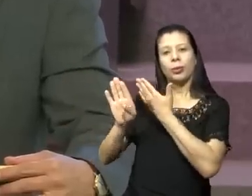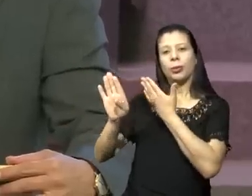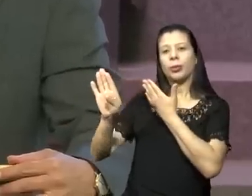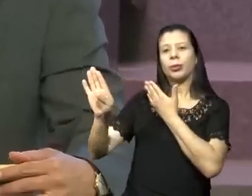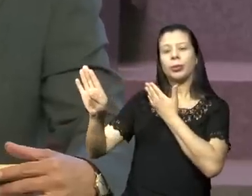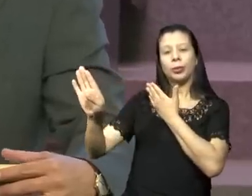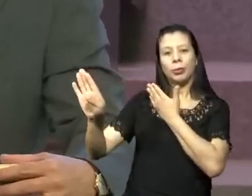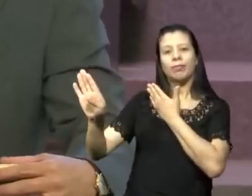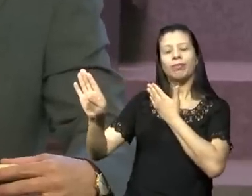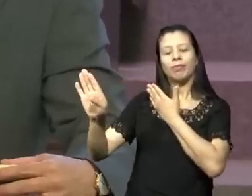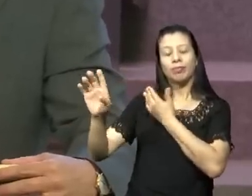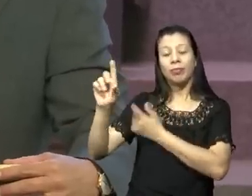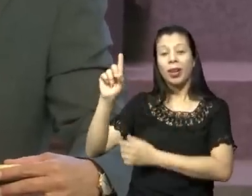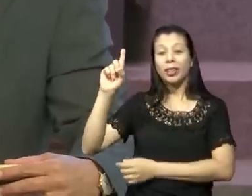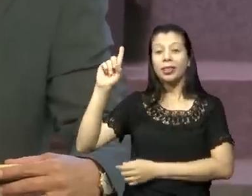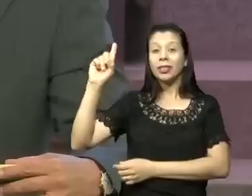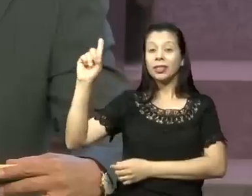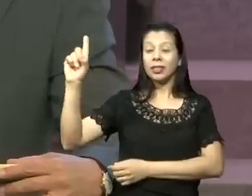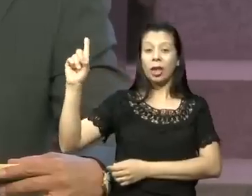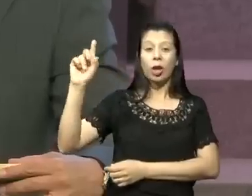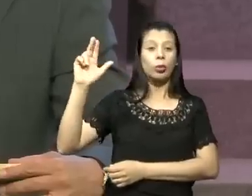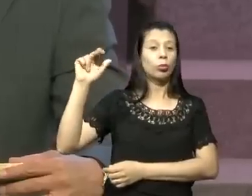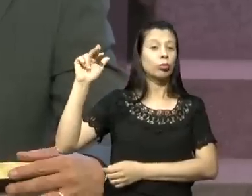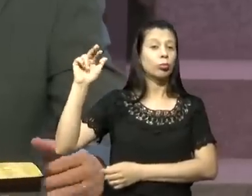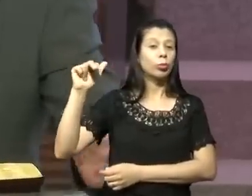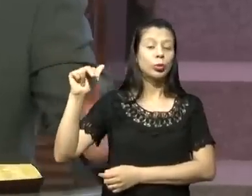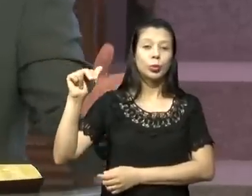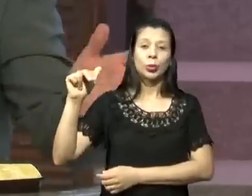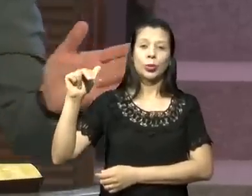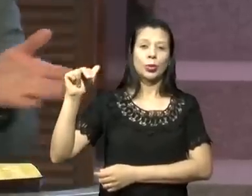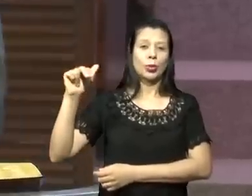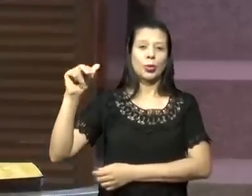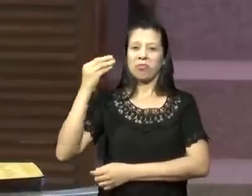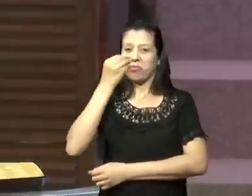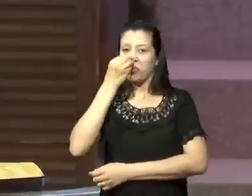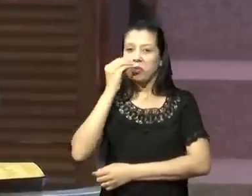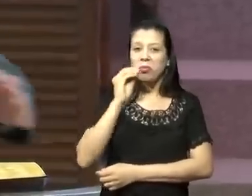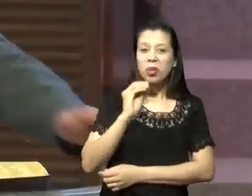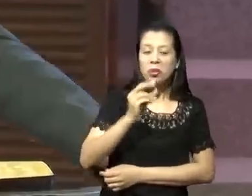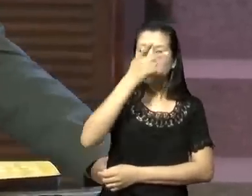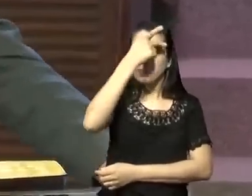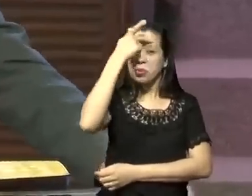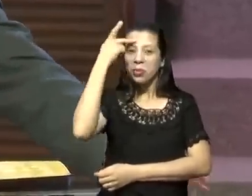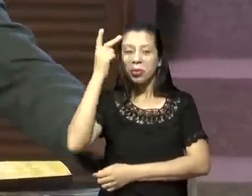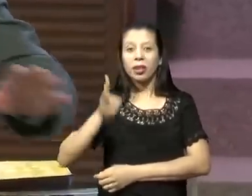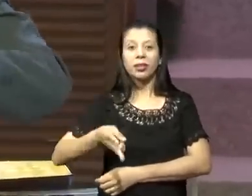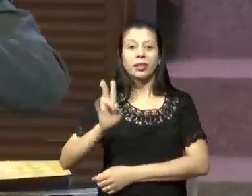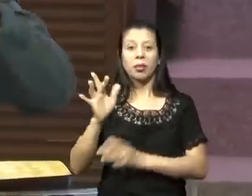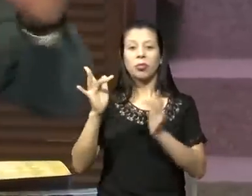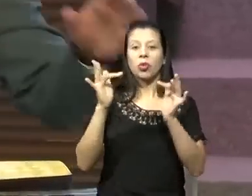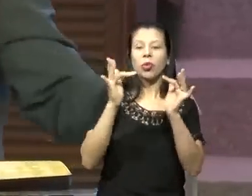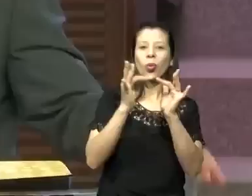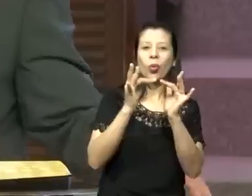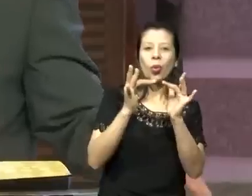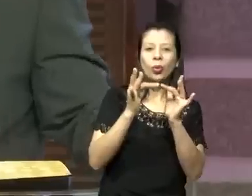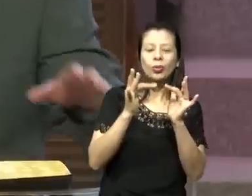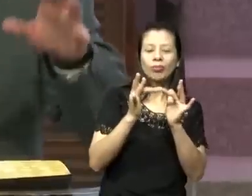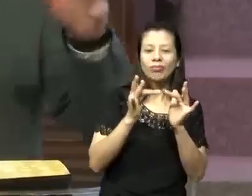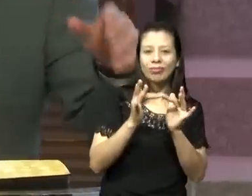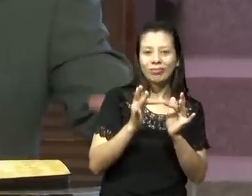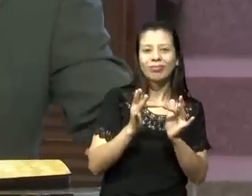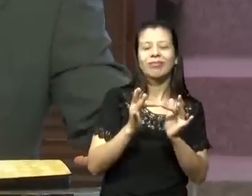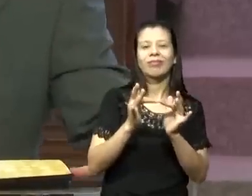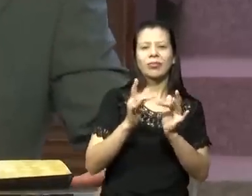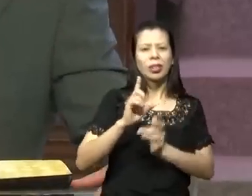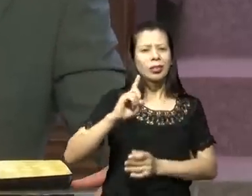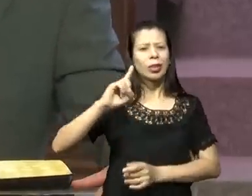manifestava ocultamente a sua presença às vezes parcialmente Deus aparecia numa teofania uma